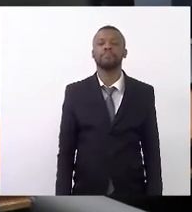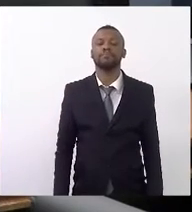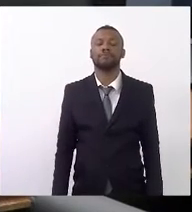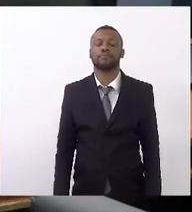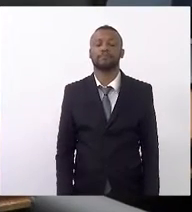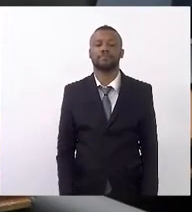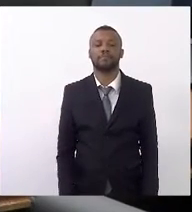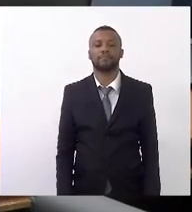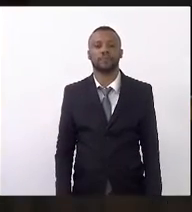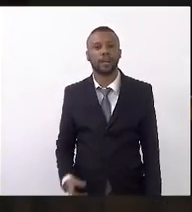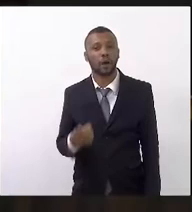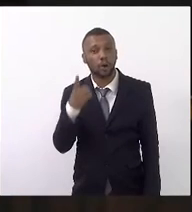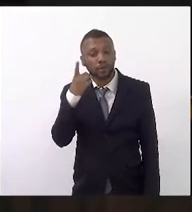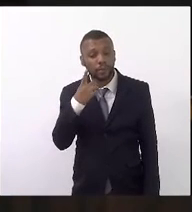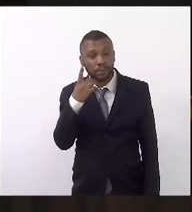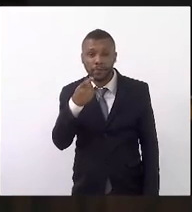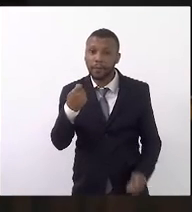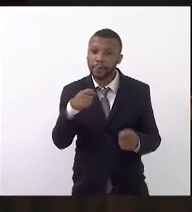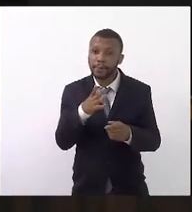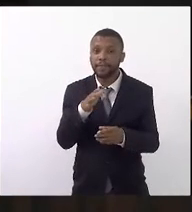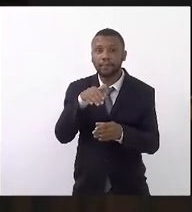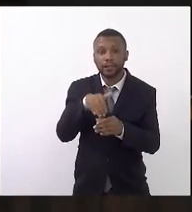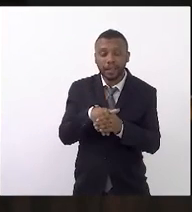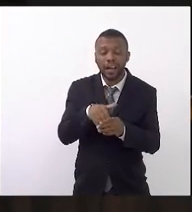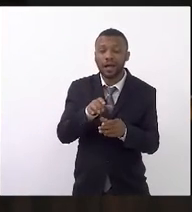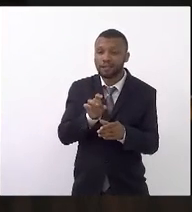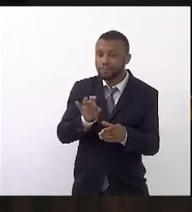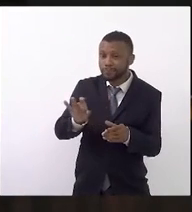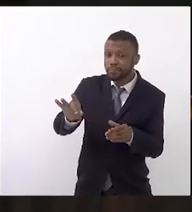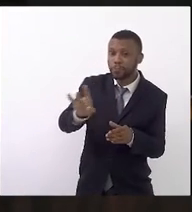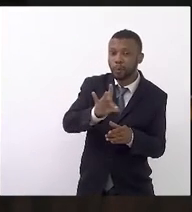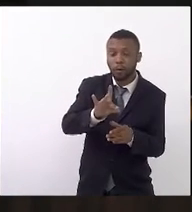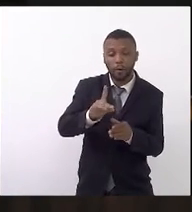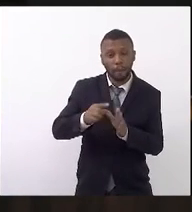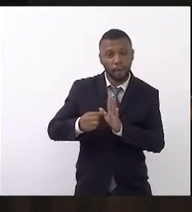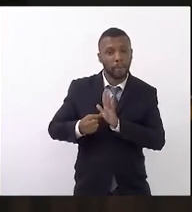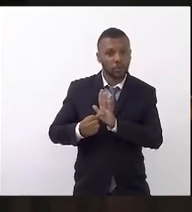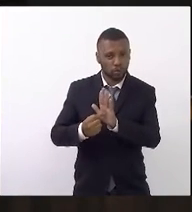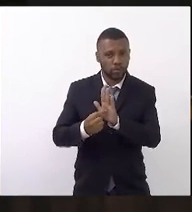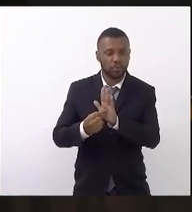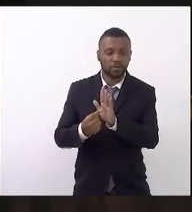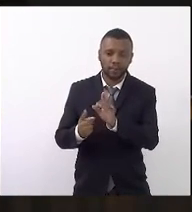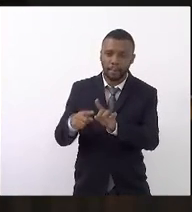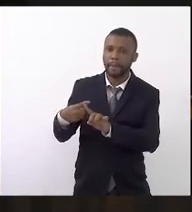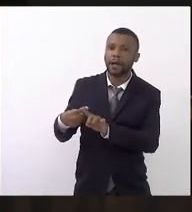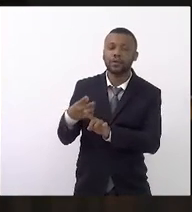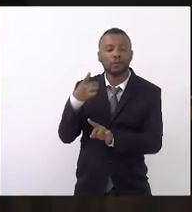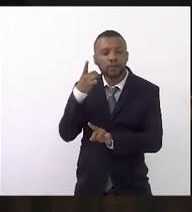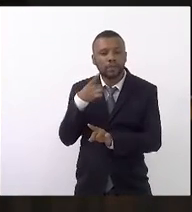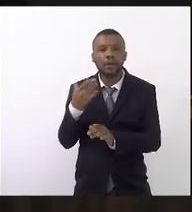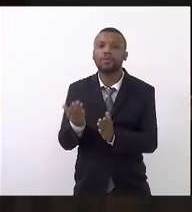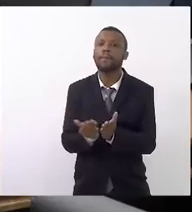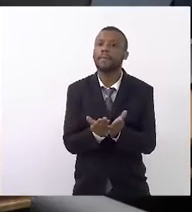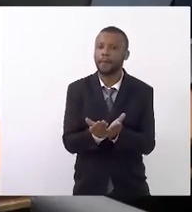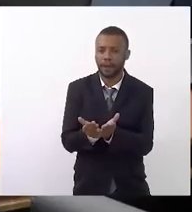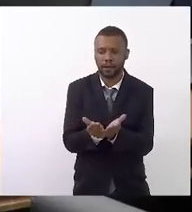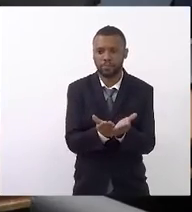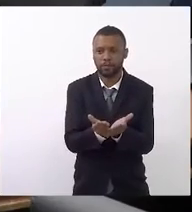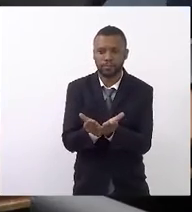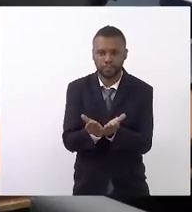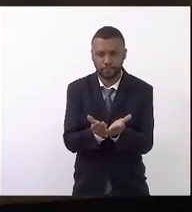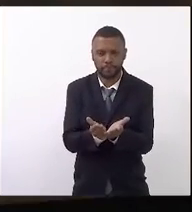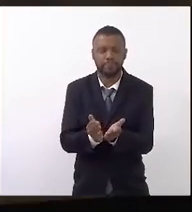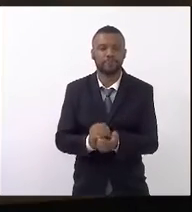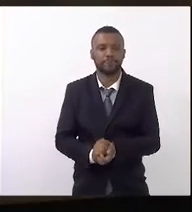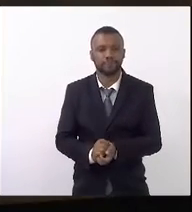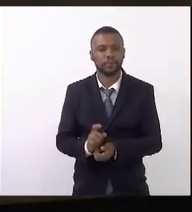O deputado tem que votar, porque o Renan Ferreirinha votou nominalmente aqui. E o deputado Bebeto falou. Então, eu sim. Então,